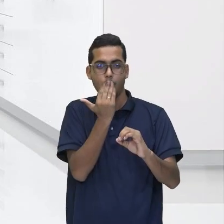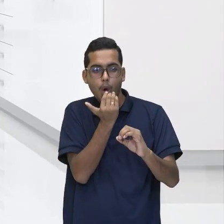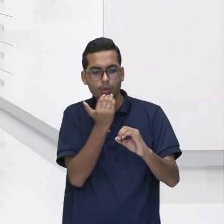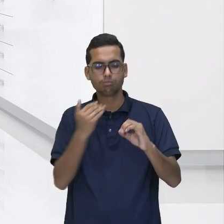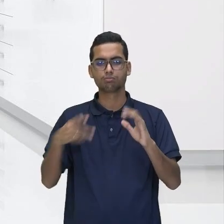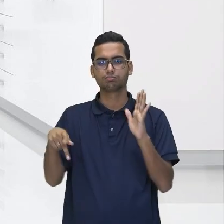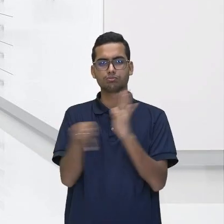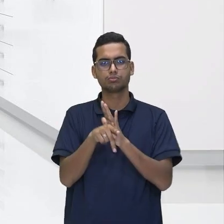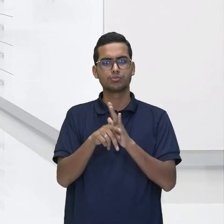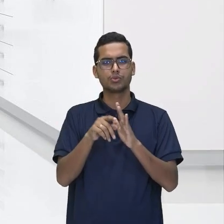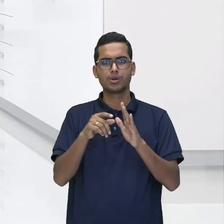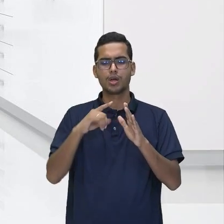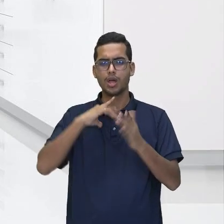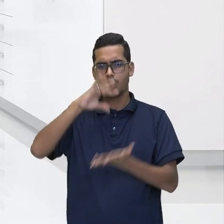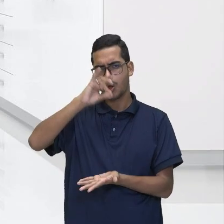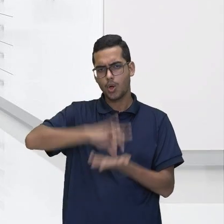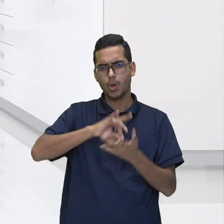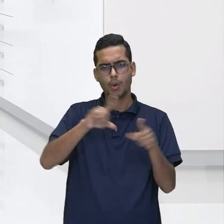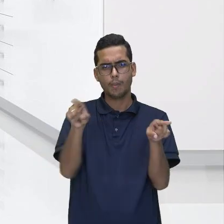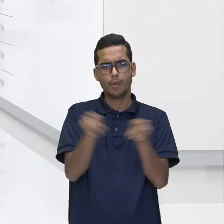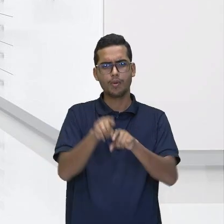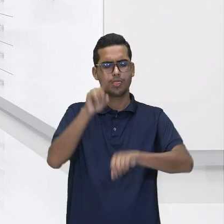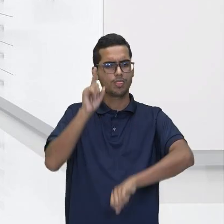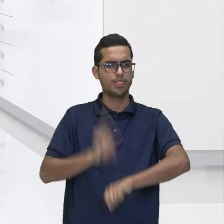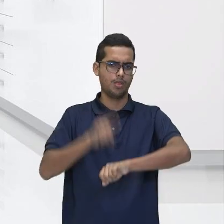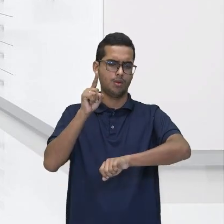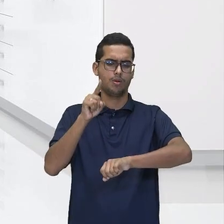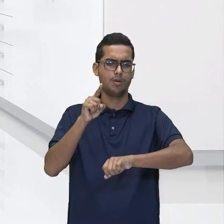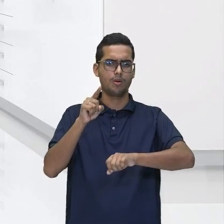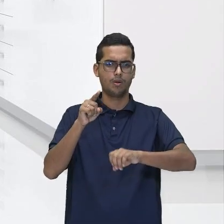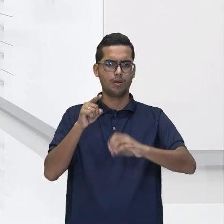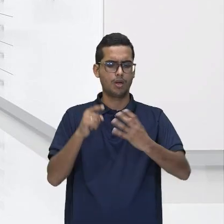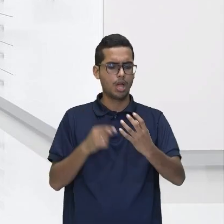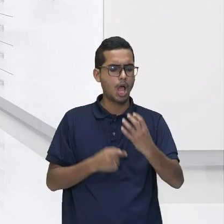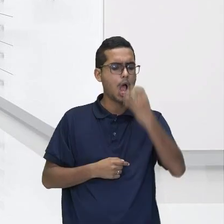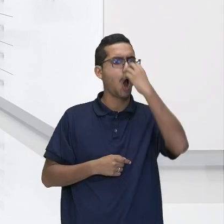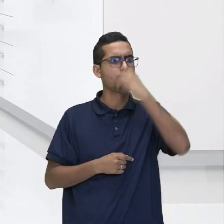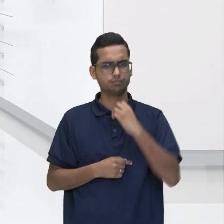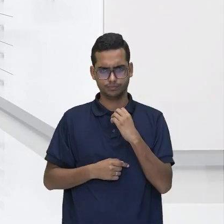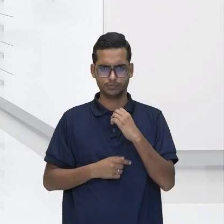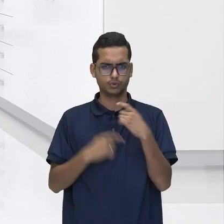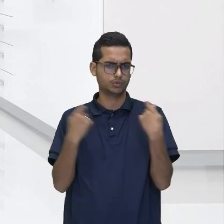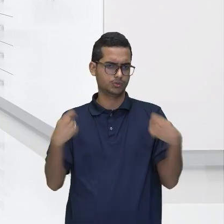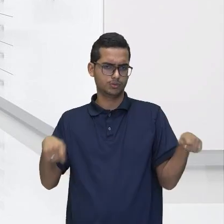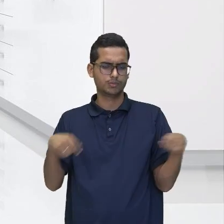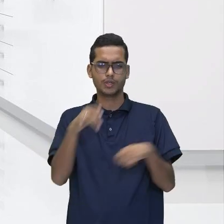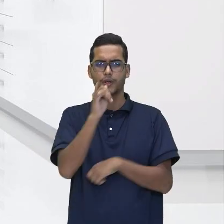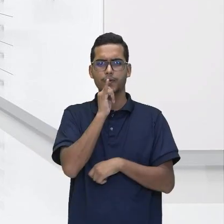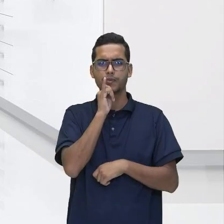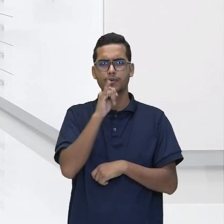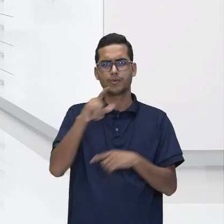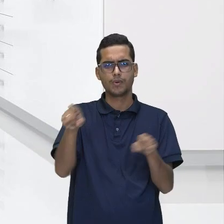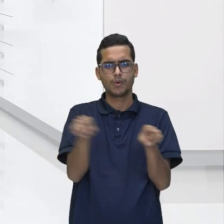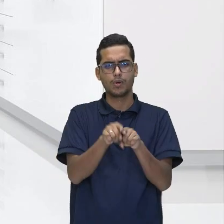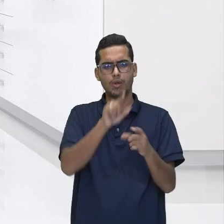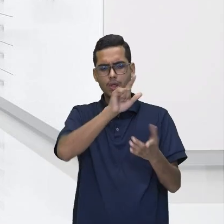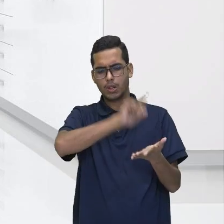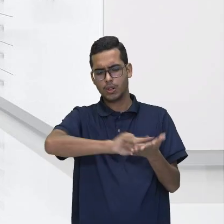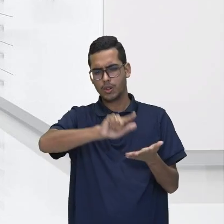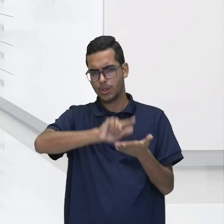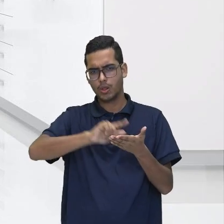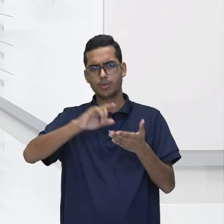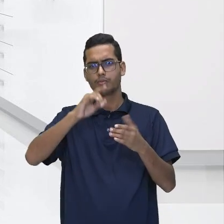consumidos crus. Cebola, podem ser consumidos crus. No momento que você faz ali aquele vinagrete,